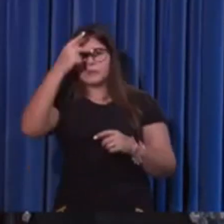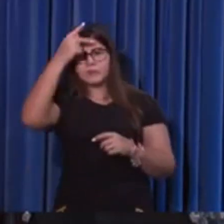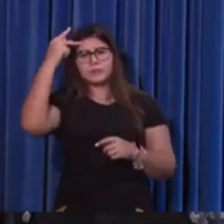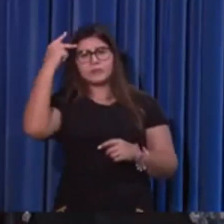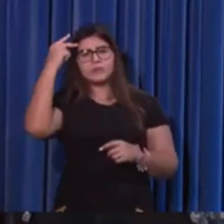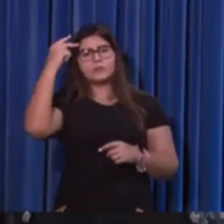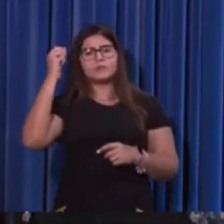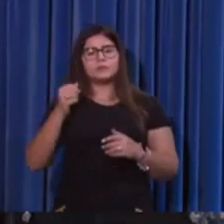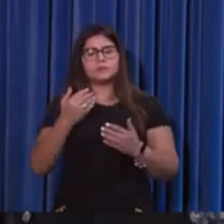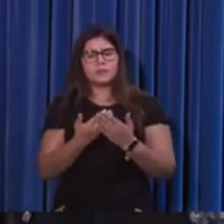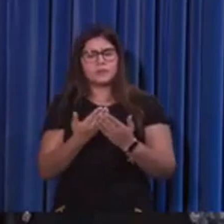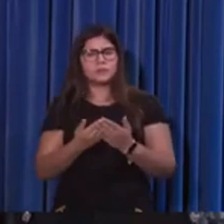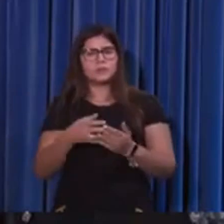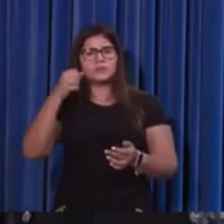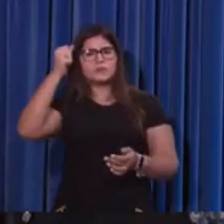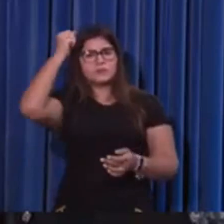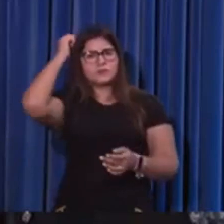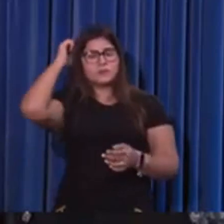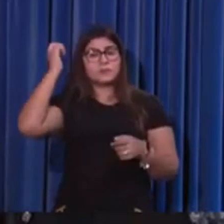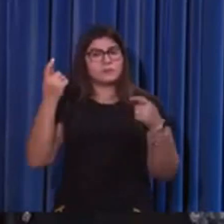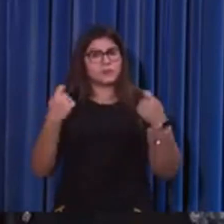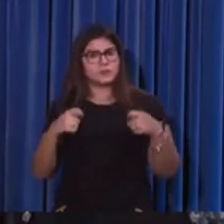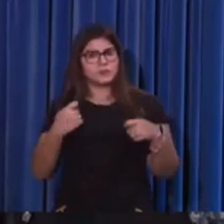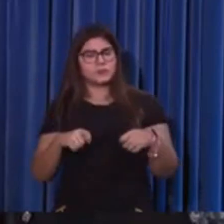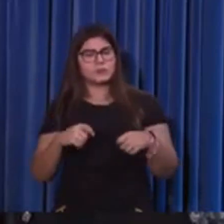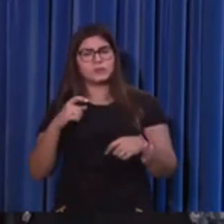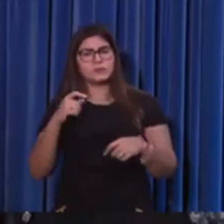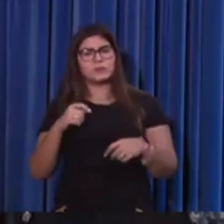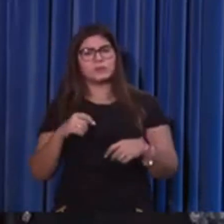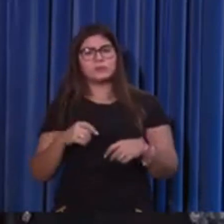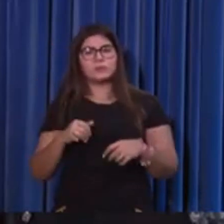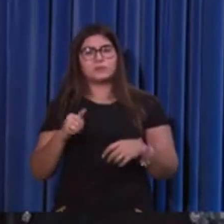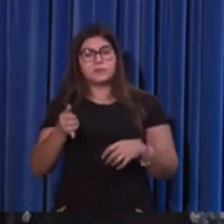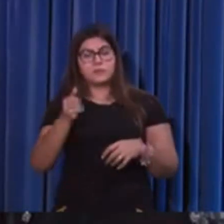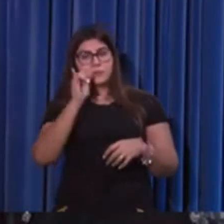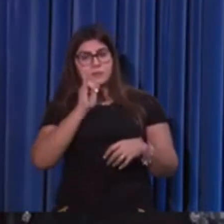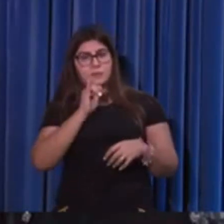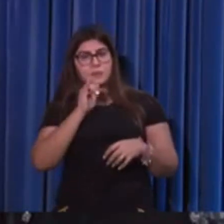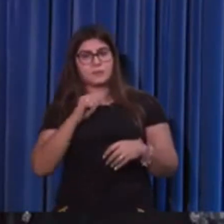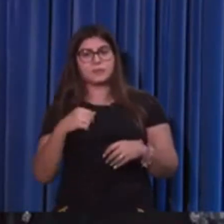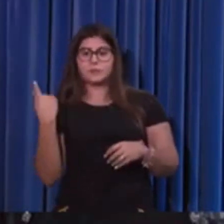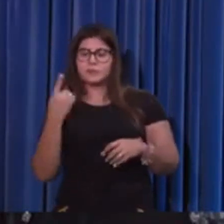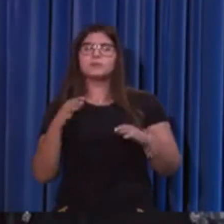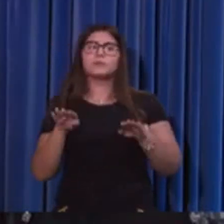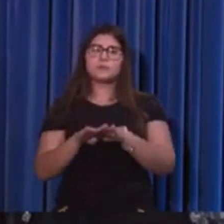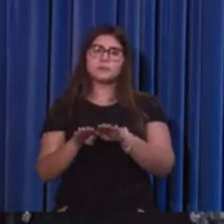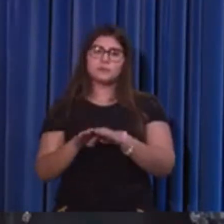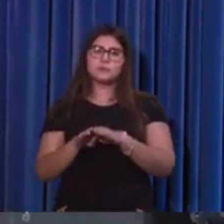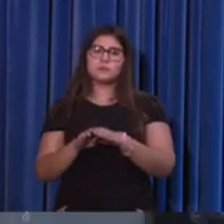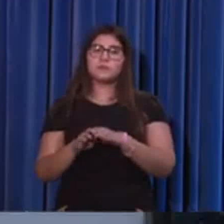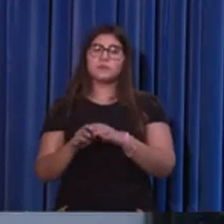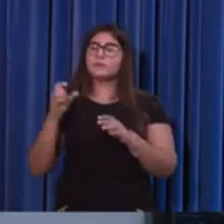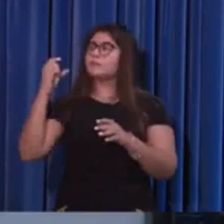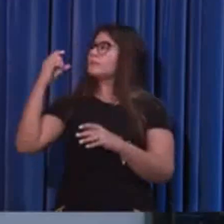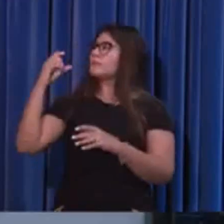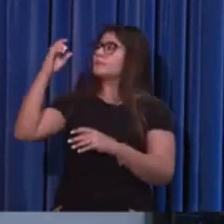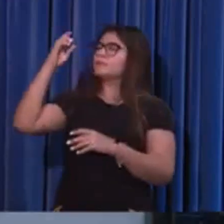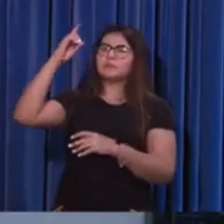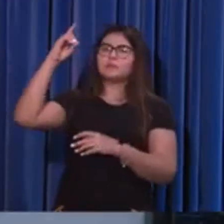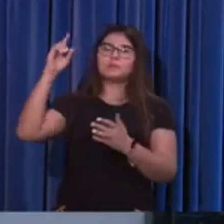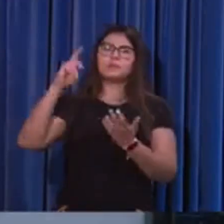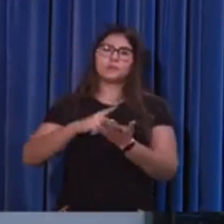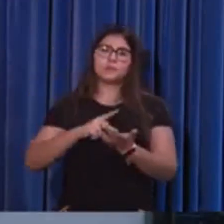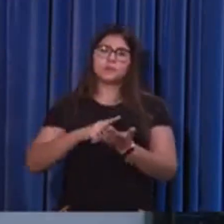precisamos também, com a mesma mente, de que a palavra de Deus é a verdade, que o Santo Espírito é que fala através